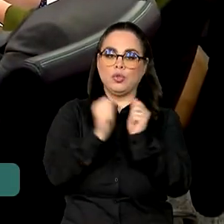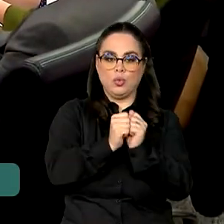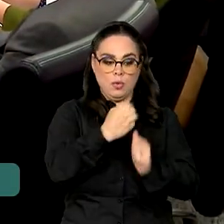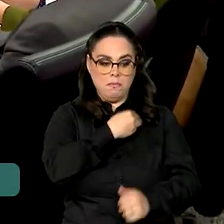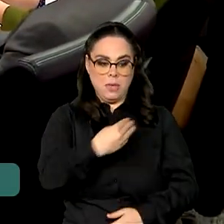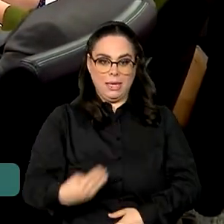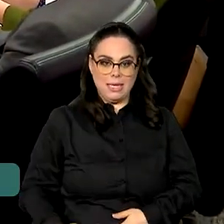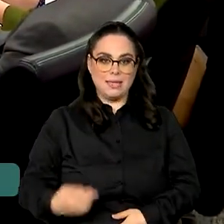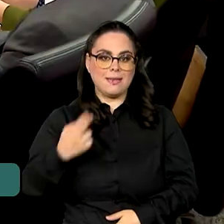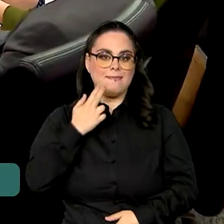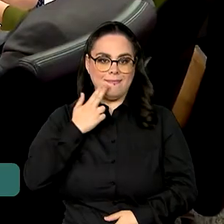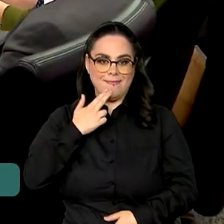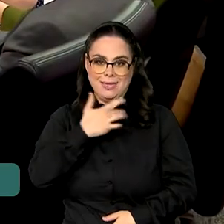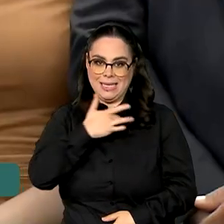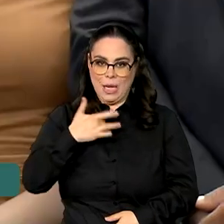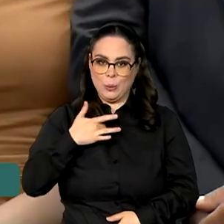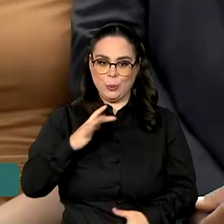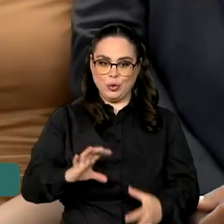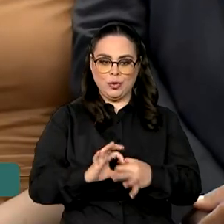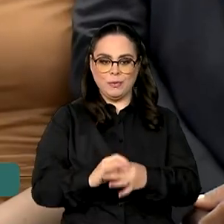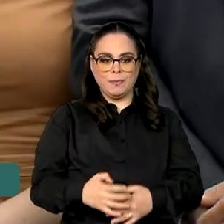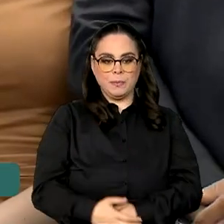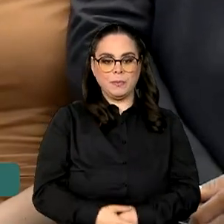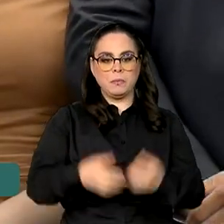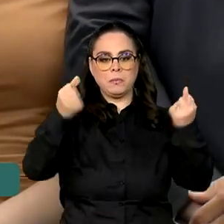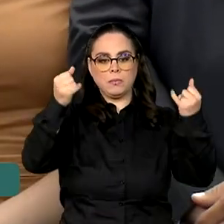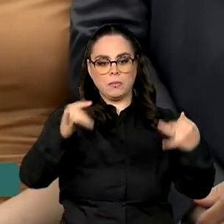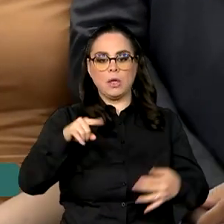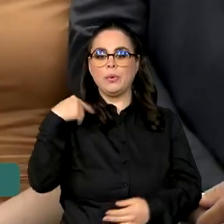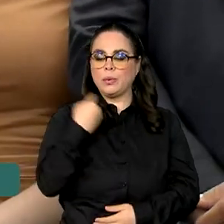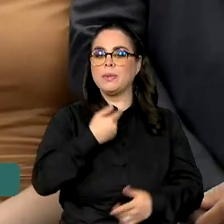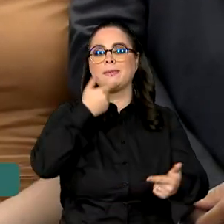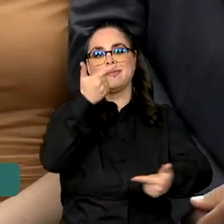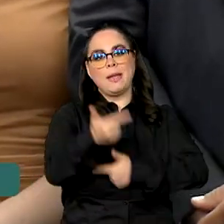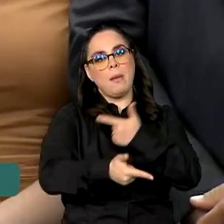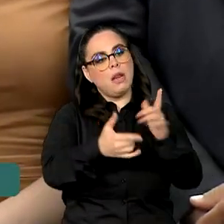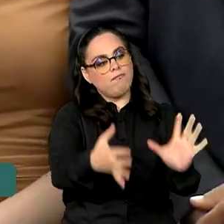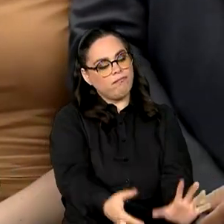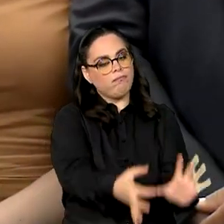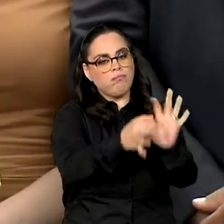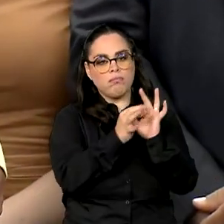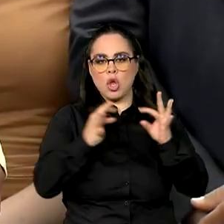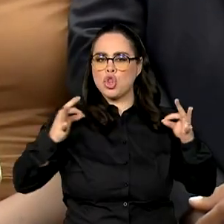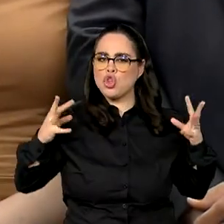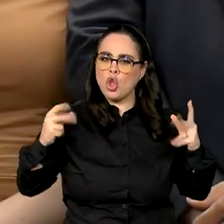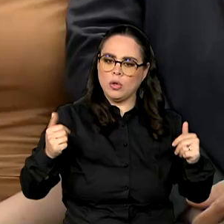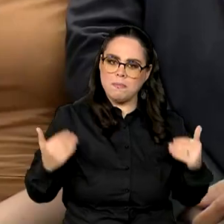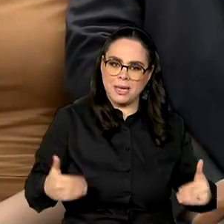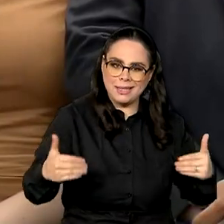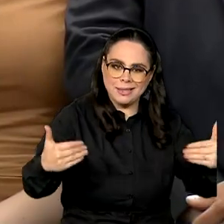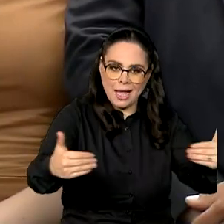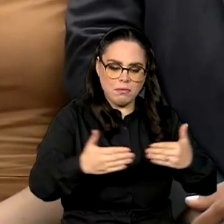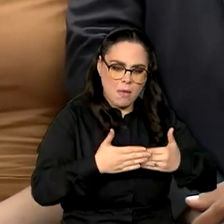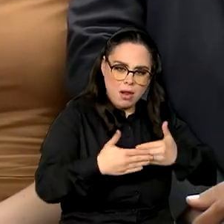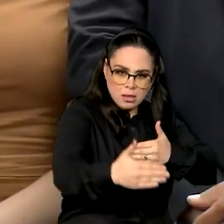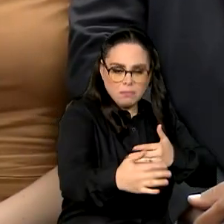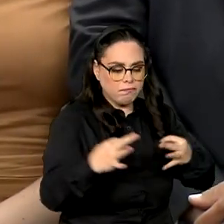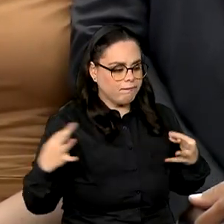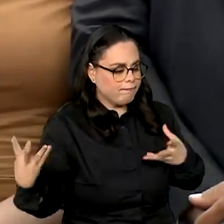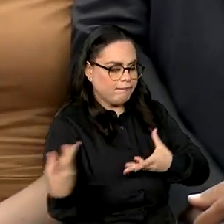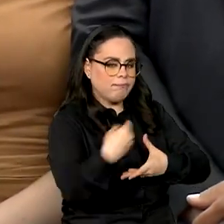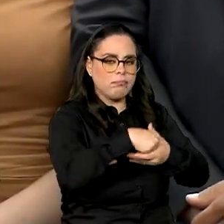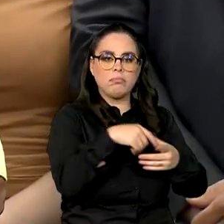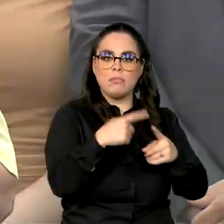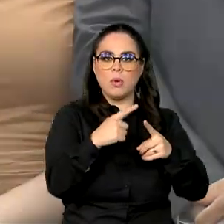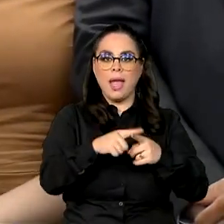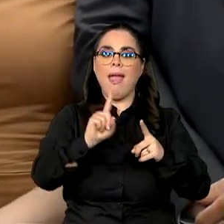Saúde Nísia Trindade temos trabalhado muito em conjunto todos os Ministérios né porque a questão ela é